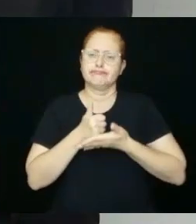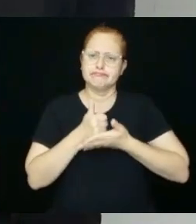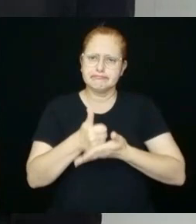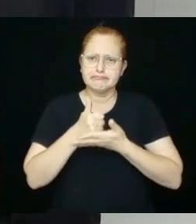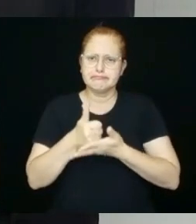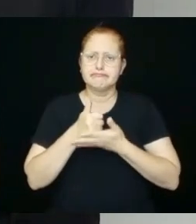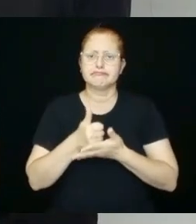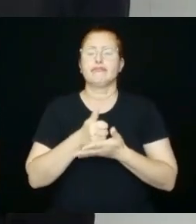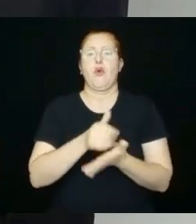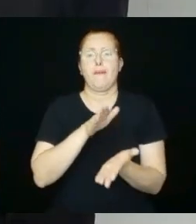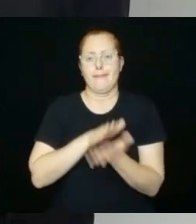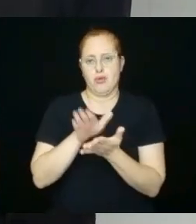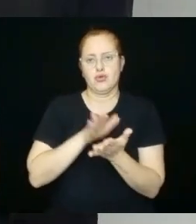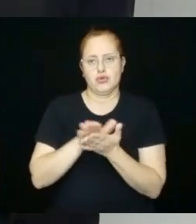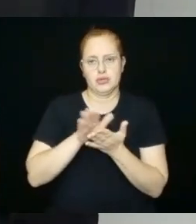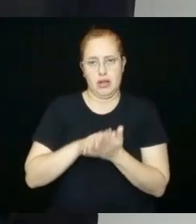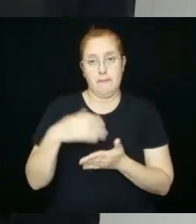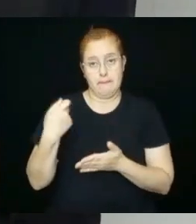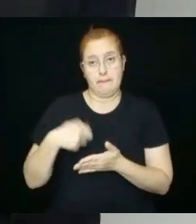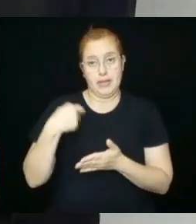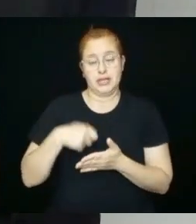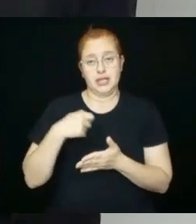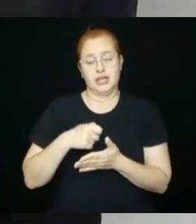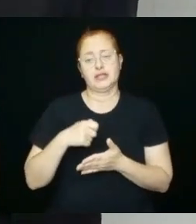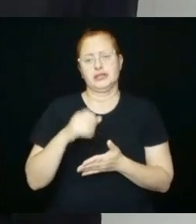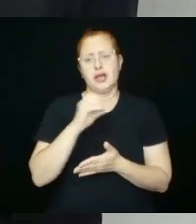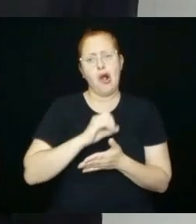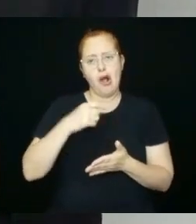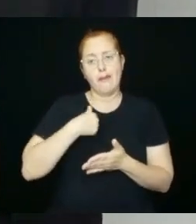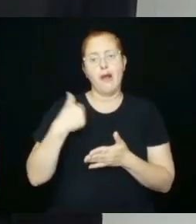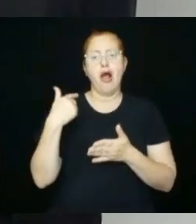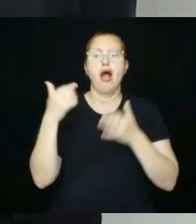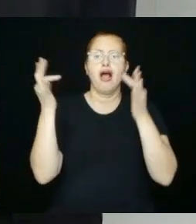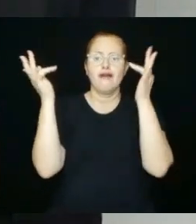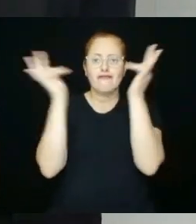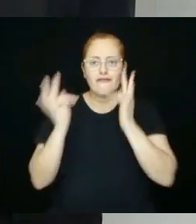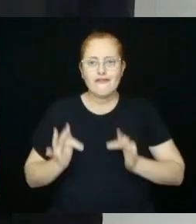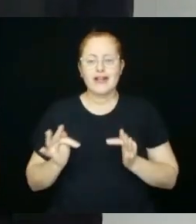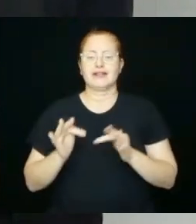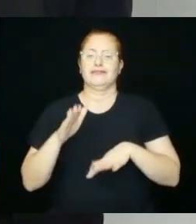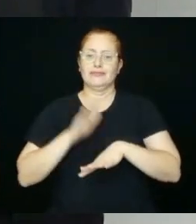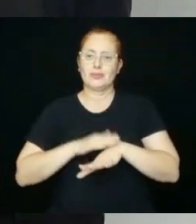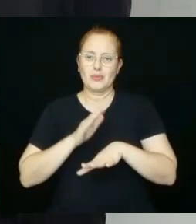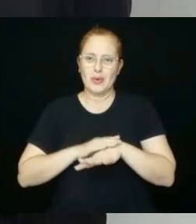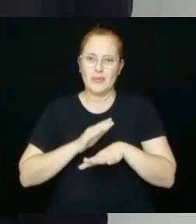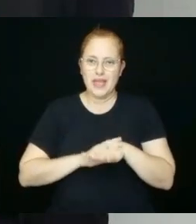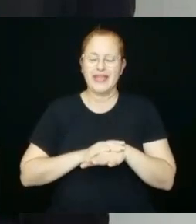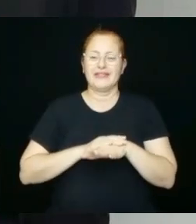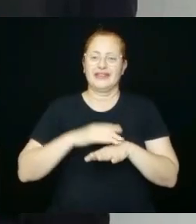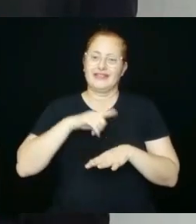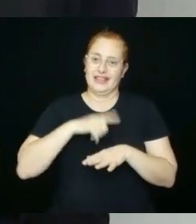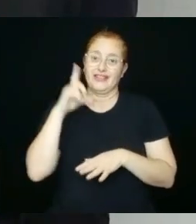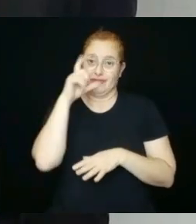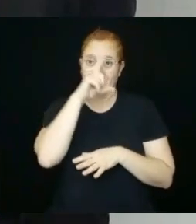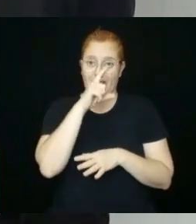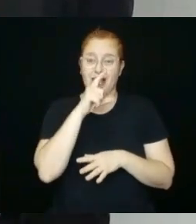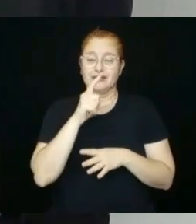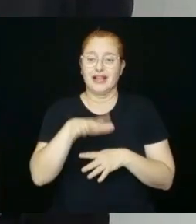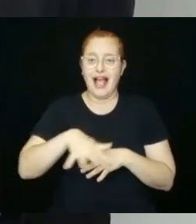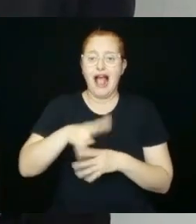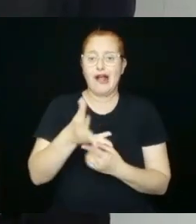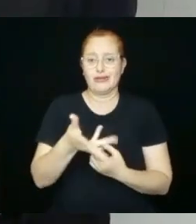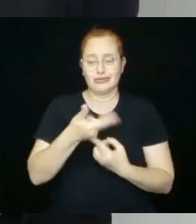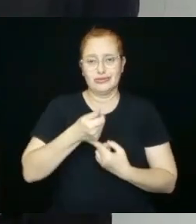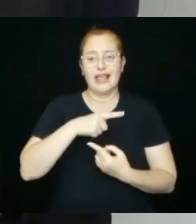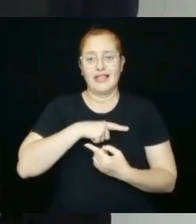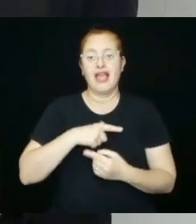suporte, apoio, toda a produção necessária. Muito gratificante, muito feliz nesse momento que a gente passa de muitas dificuldades para a cultura, a gente ter